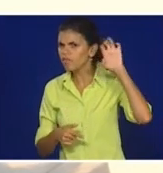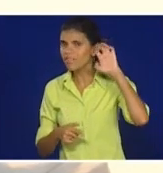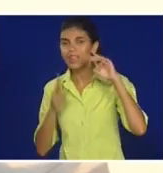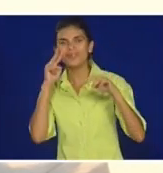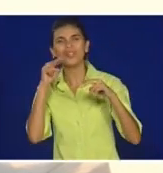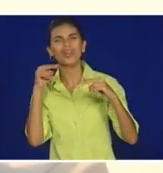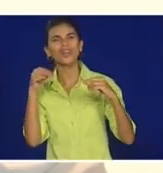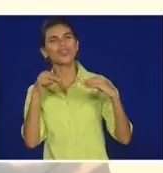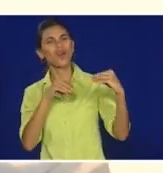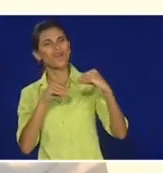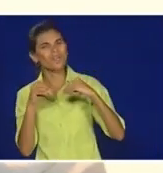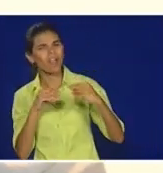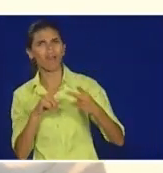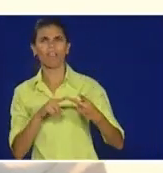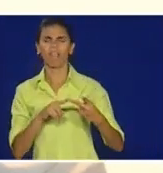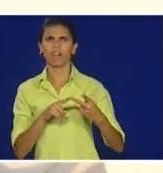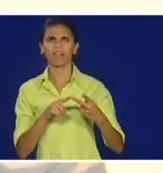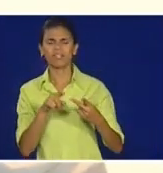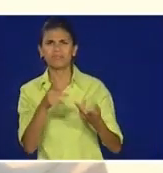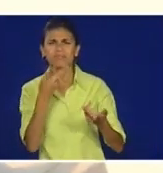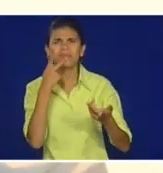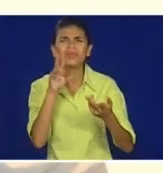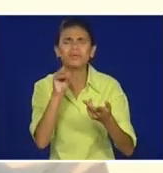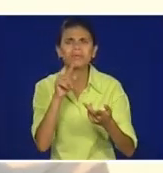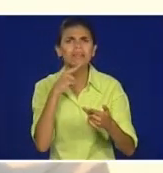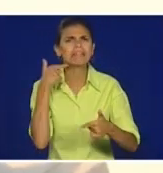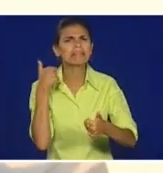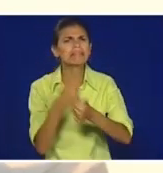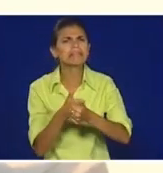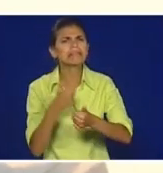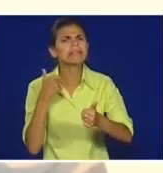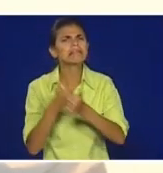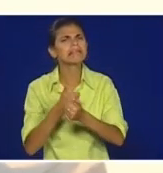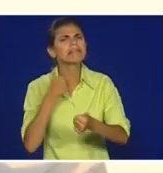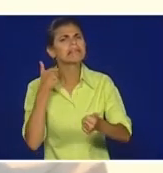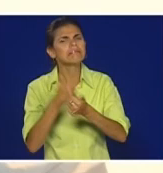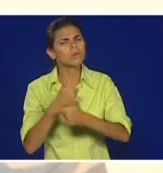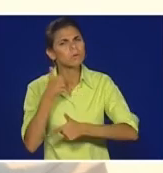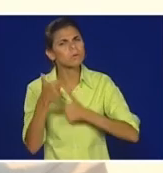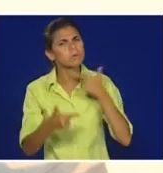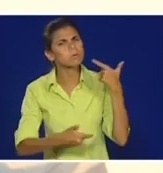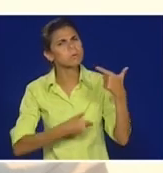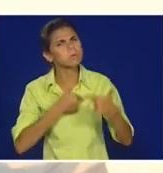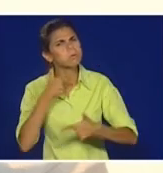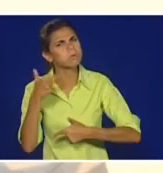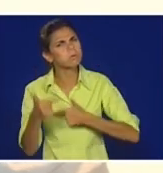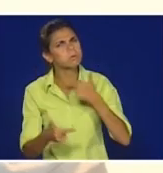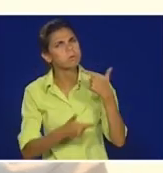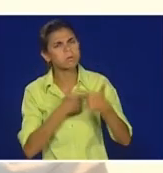como assistir novela, que a definição